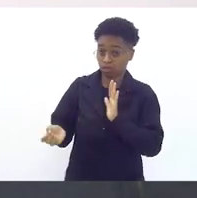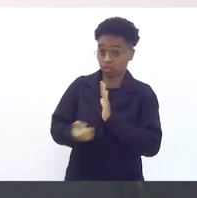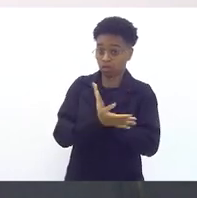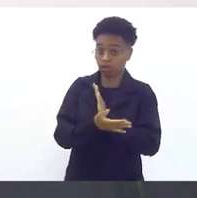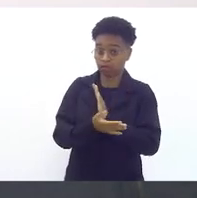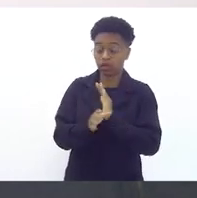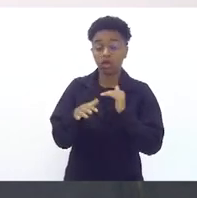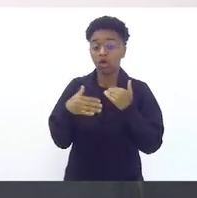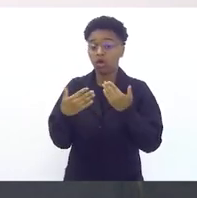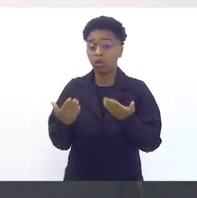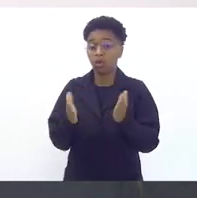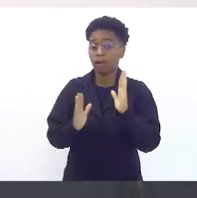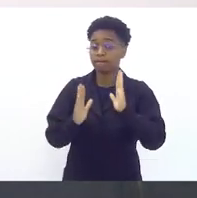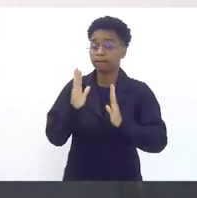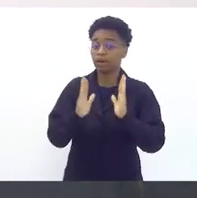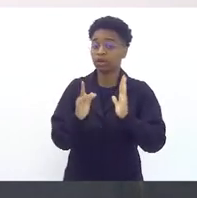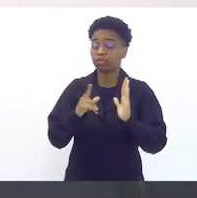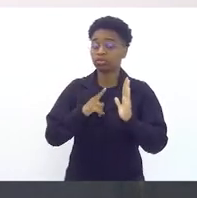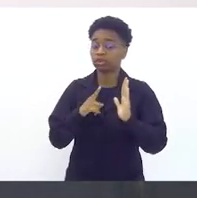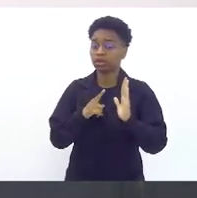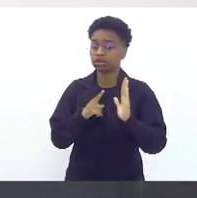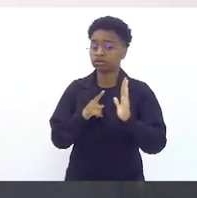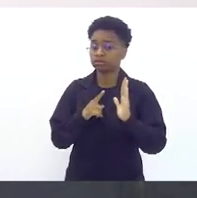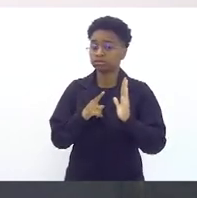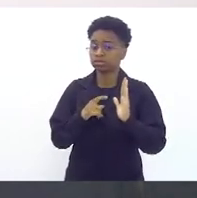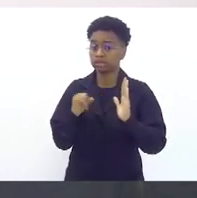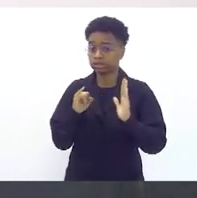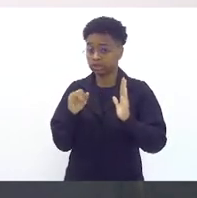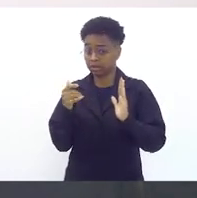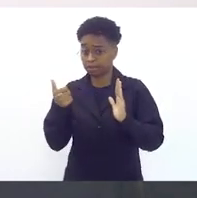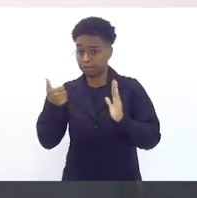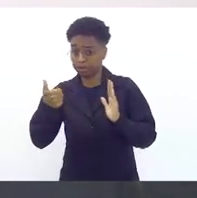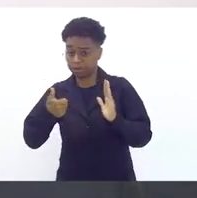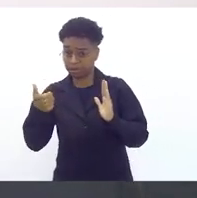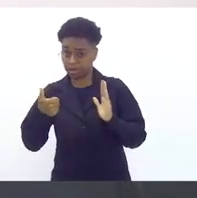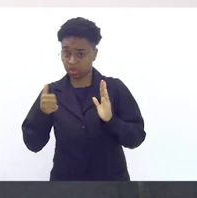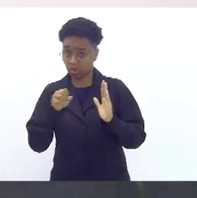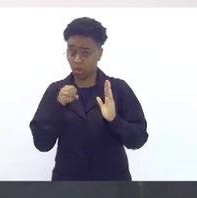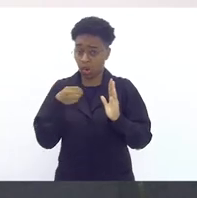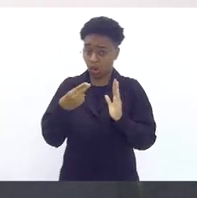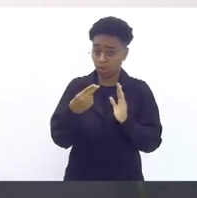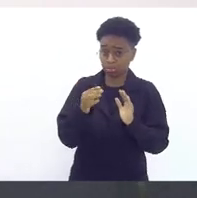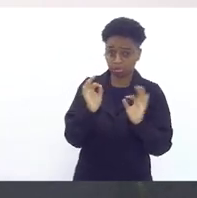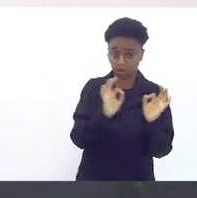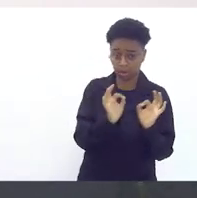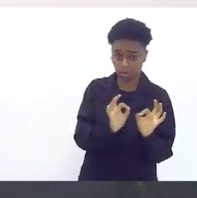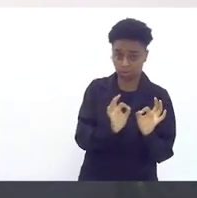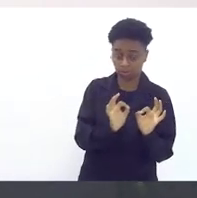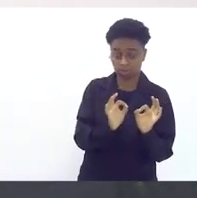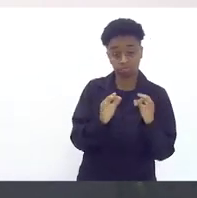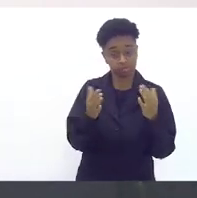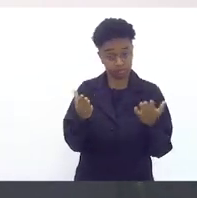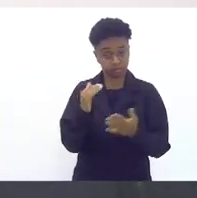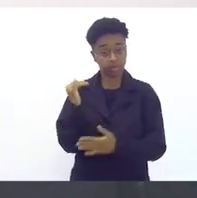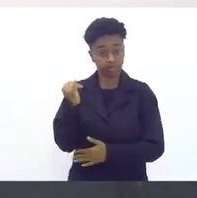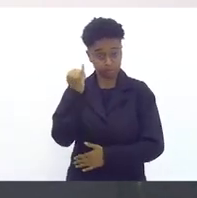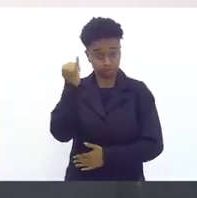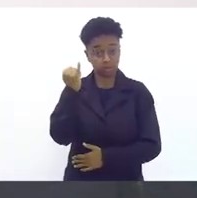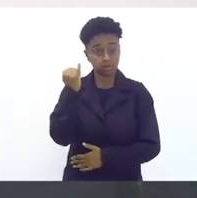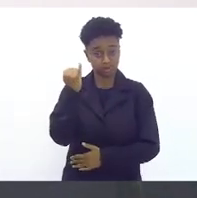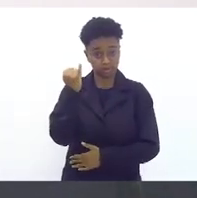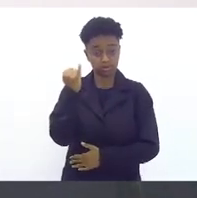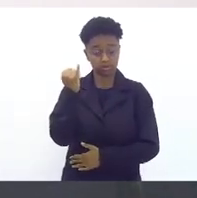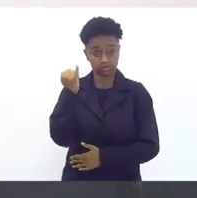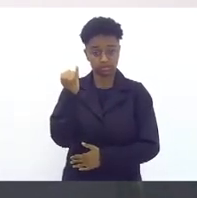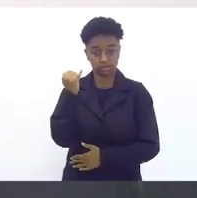que regime nós estávamos? Se no primeiro ou em nenhum regime? Isso é importante, teoricamente,